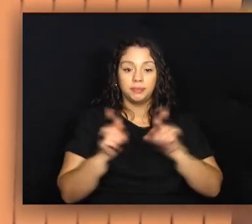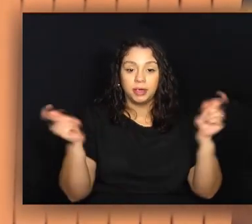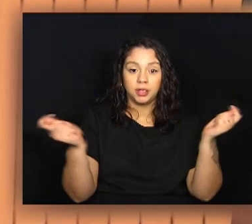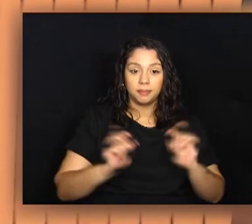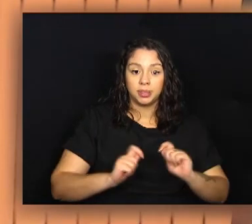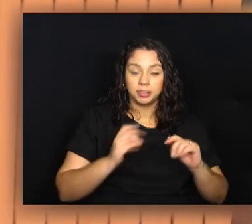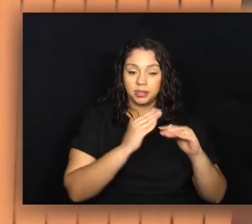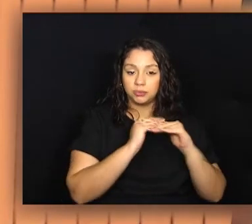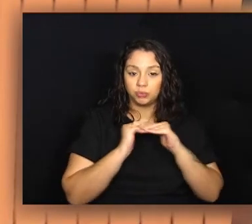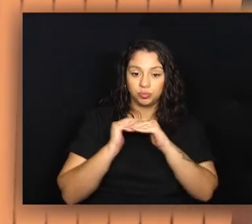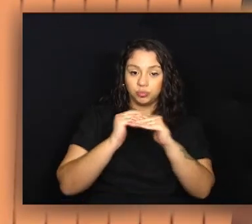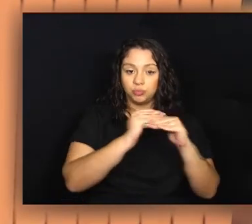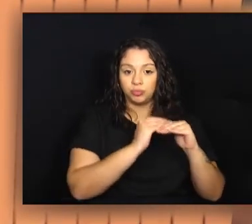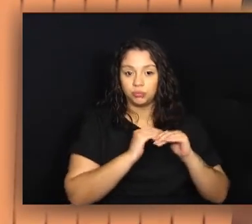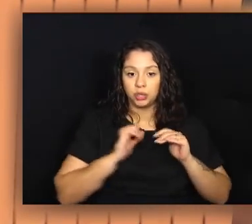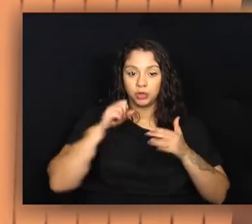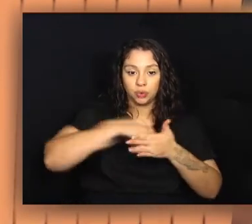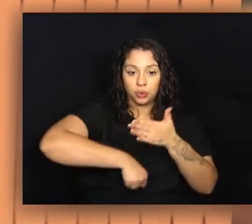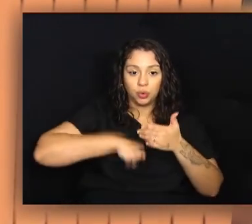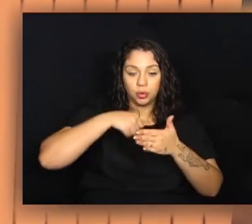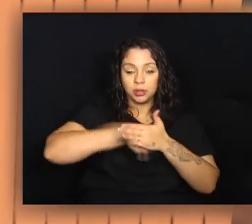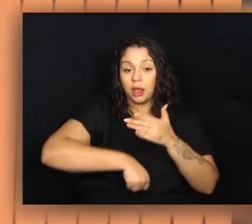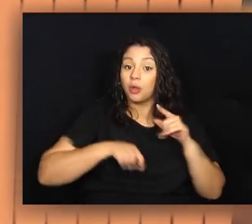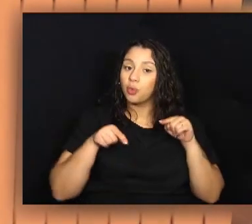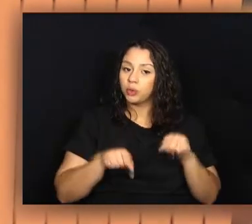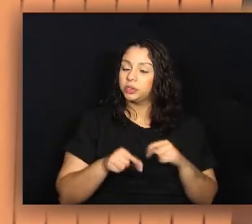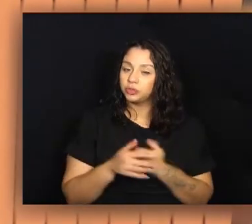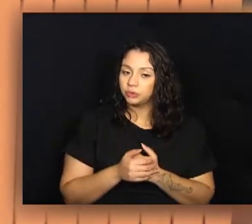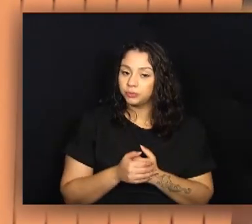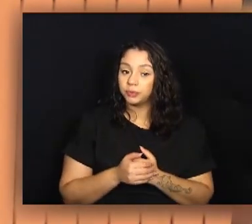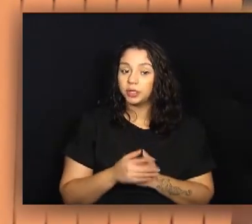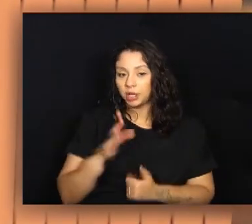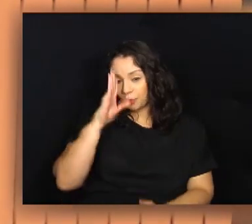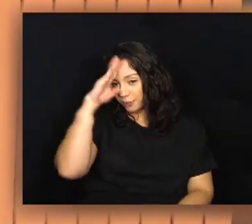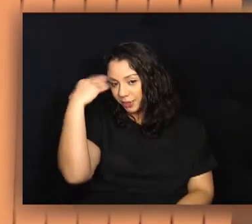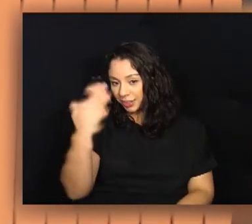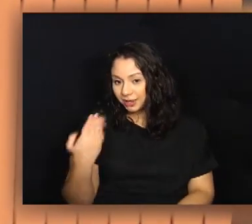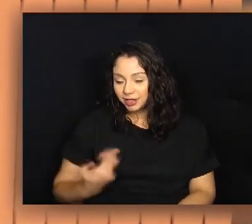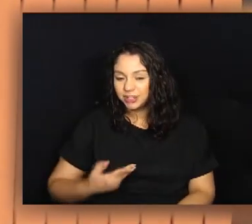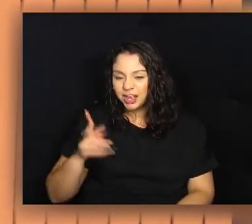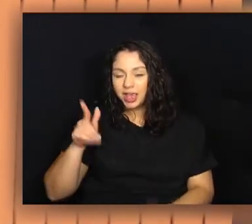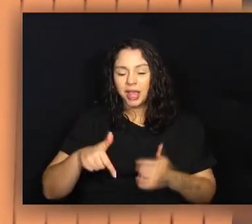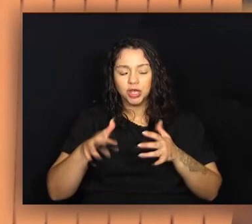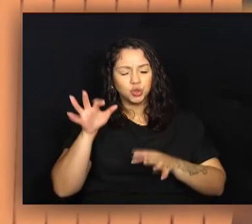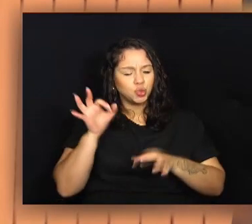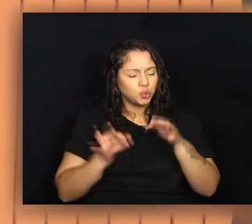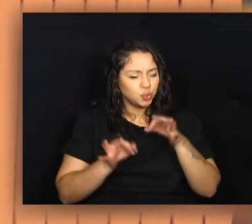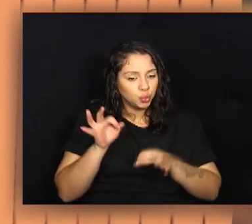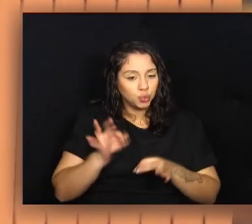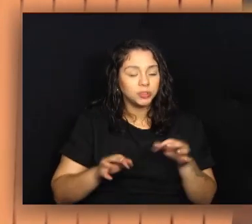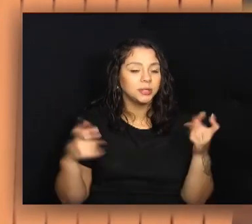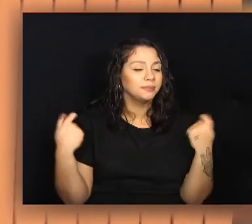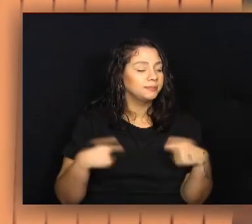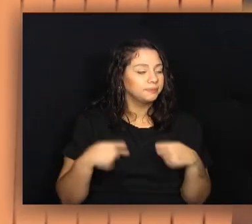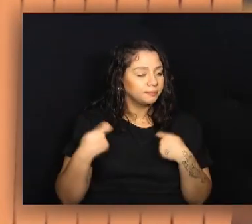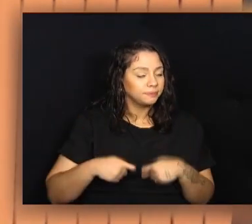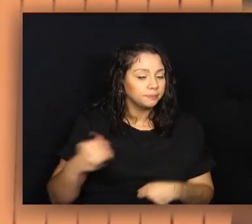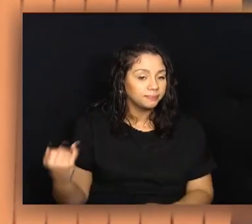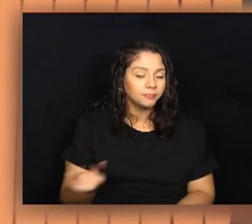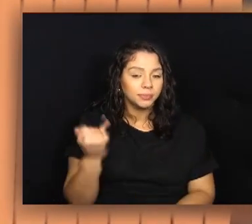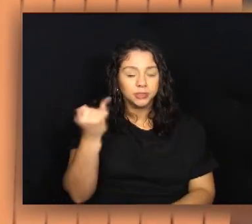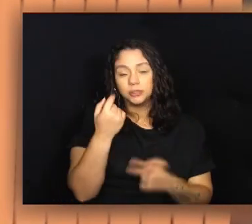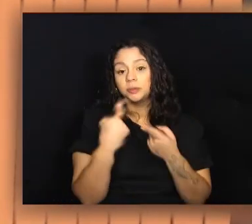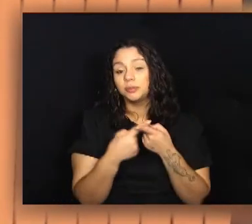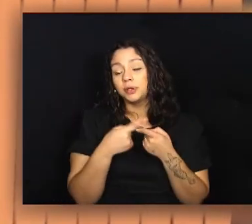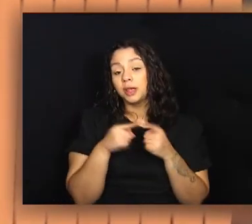coesão para lutar contra isso, né? E essa homenagem, então, ela é extremamente justa e necessária, porque